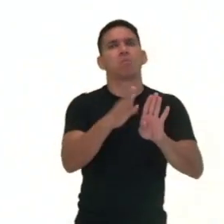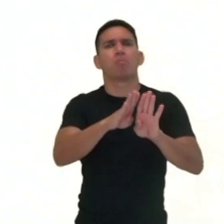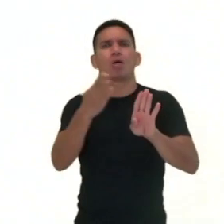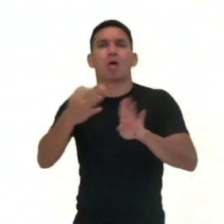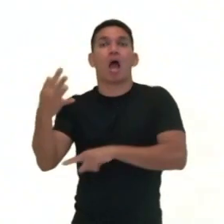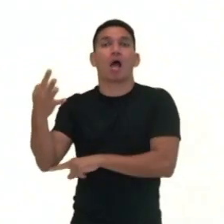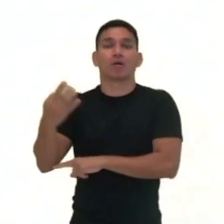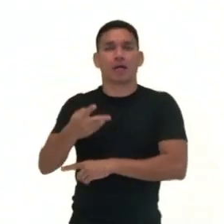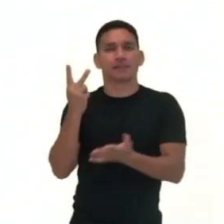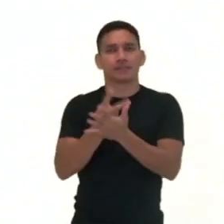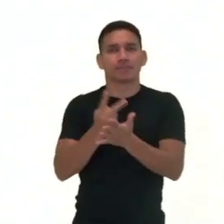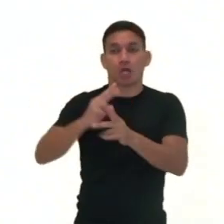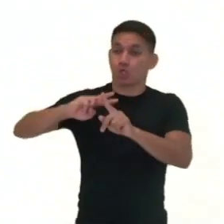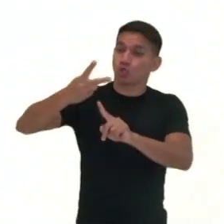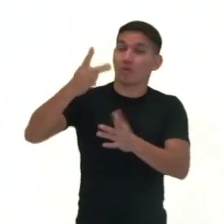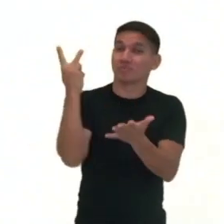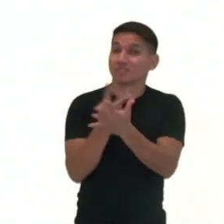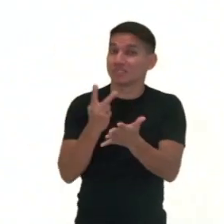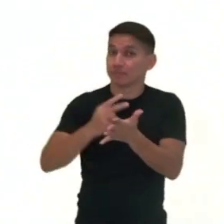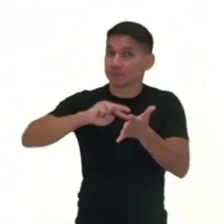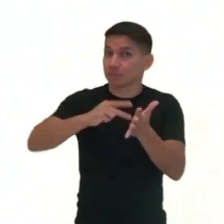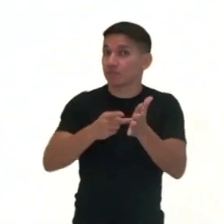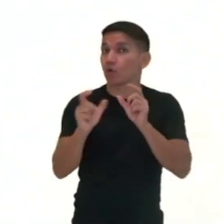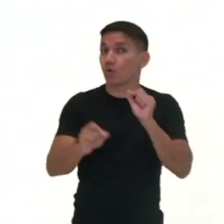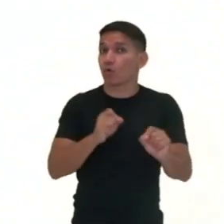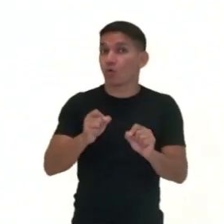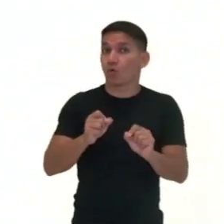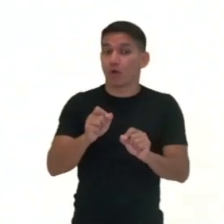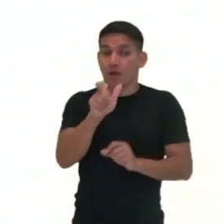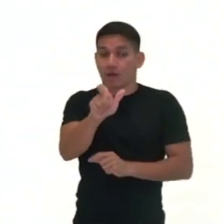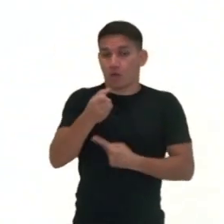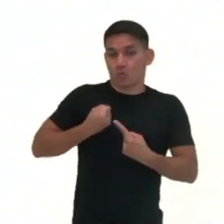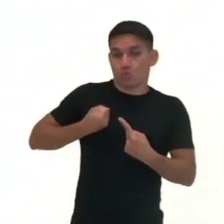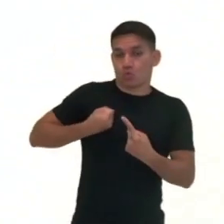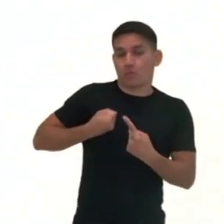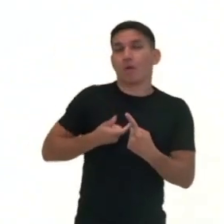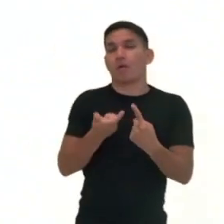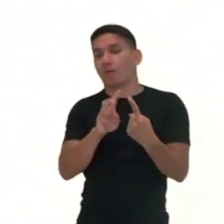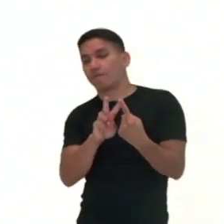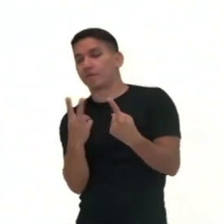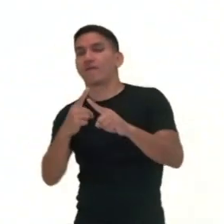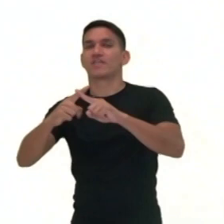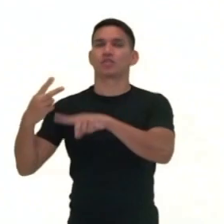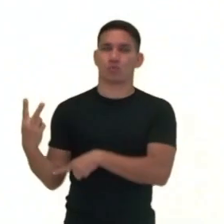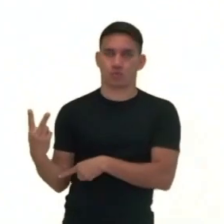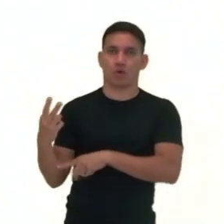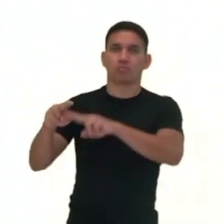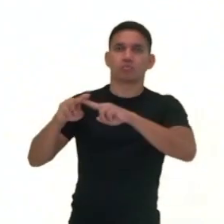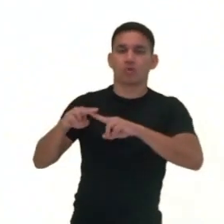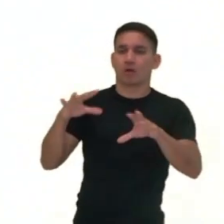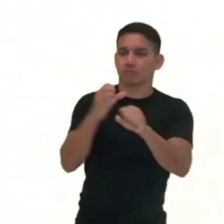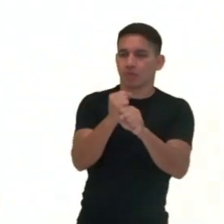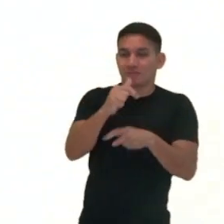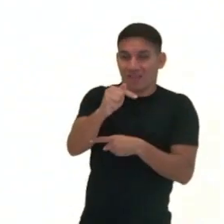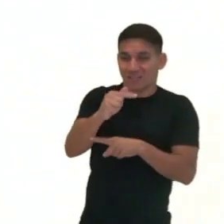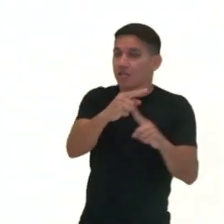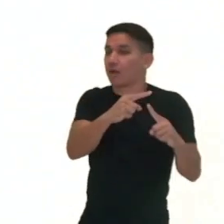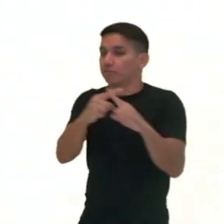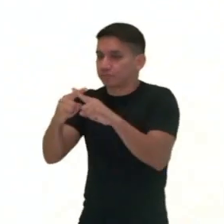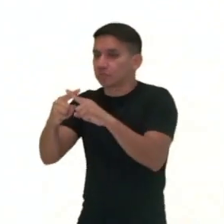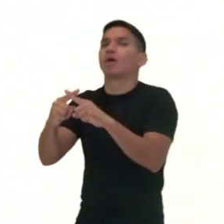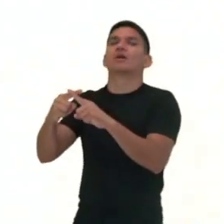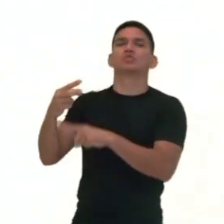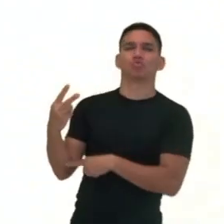sempre multiplicar o valor por 2. Então, se ele tivesse aberto 14 portas,